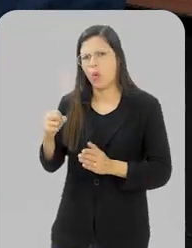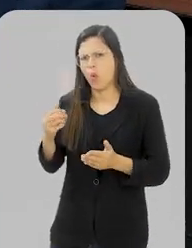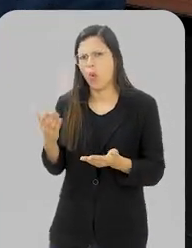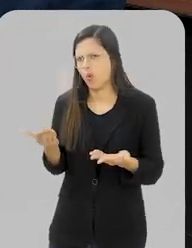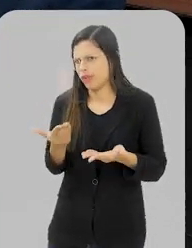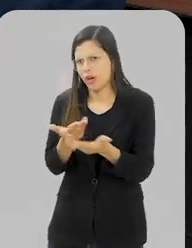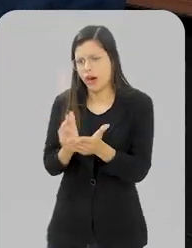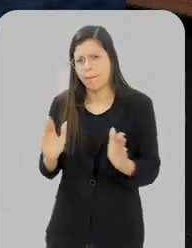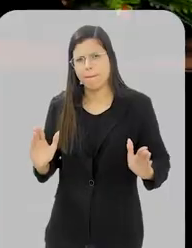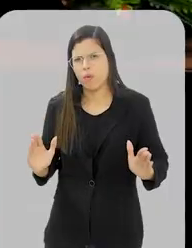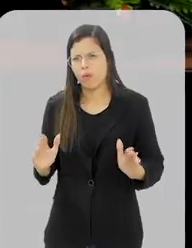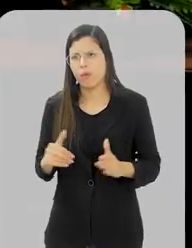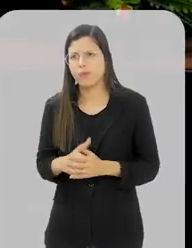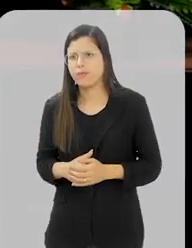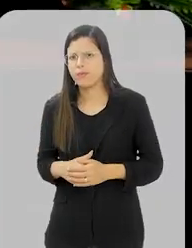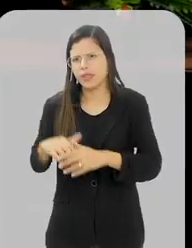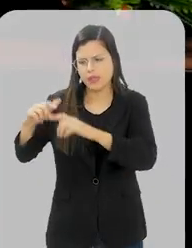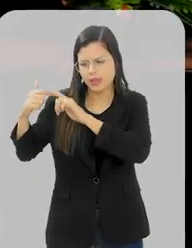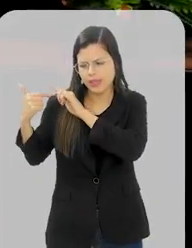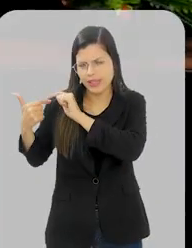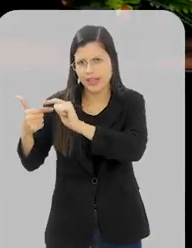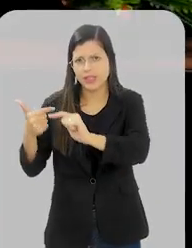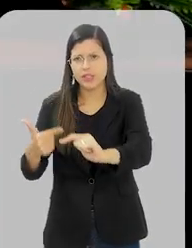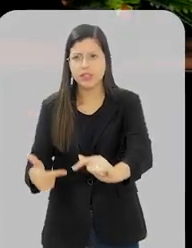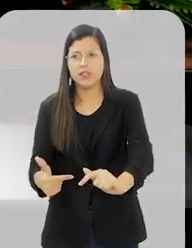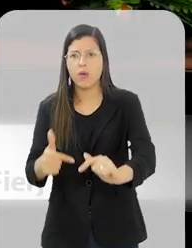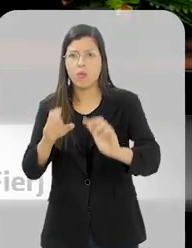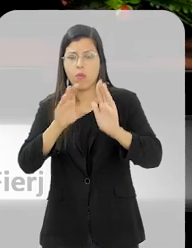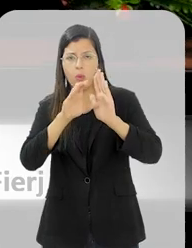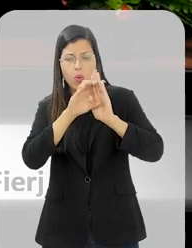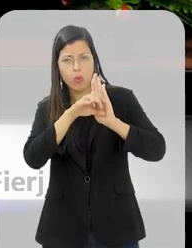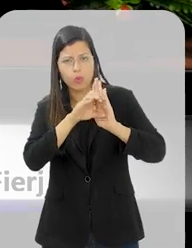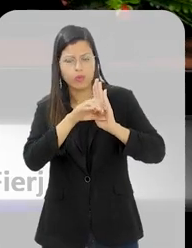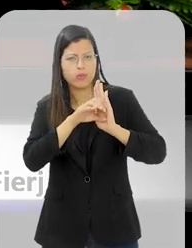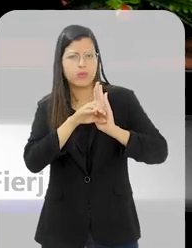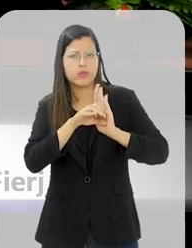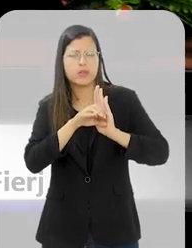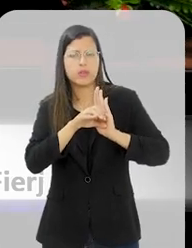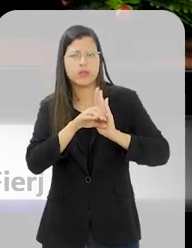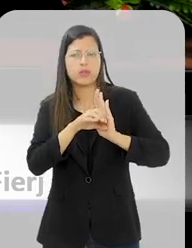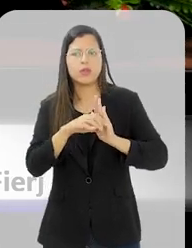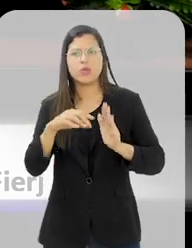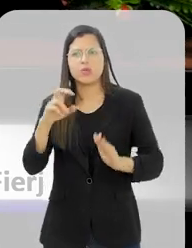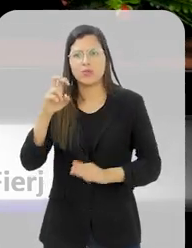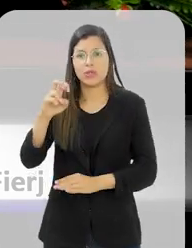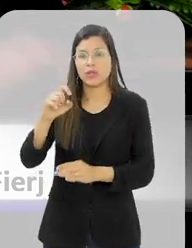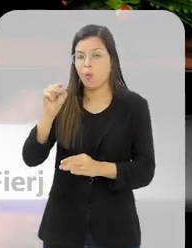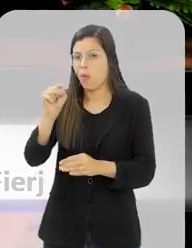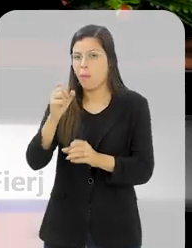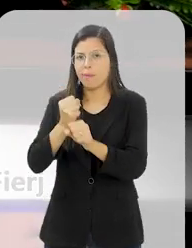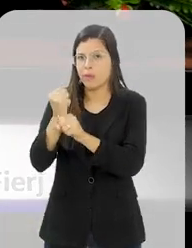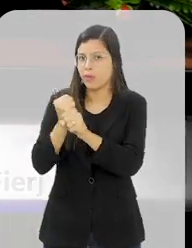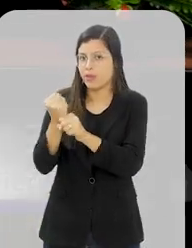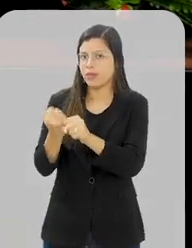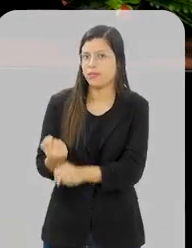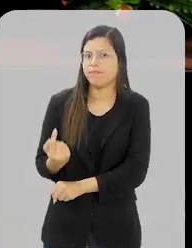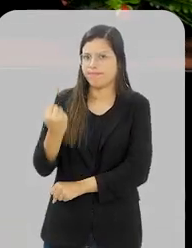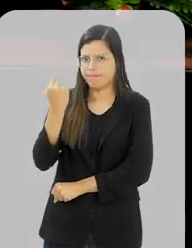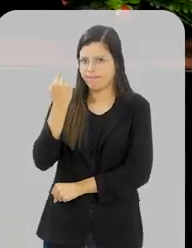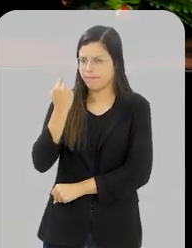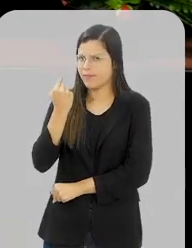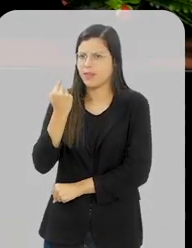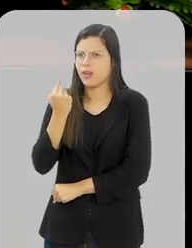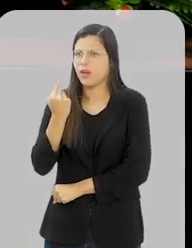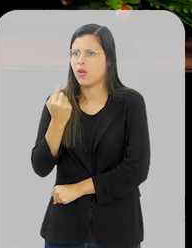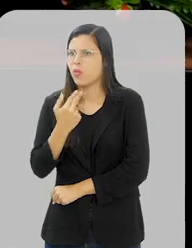é toda muitos muitas das tradições e dos conceitos que vigoravam há 5000 anos atrás não podem não